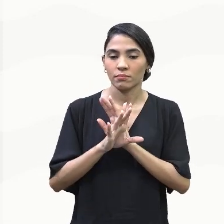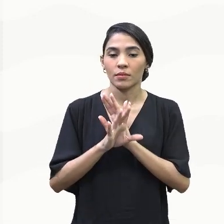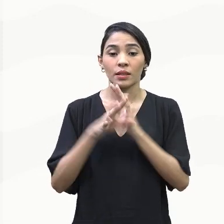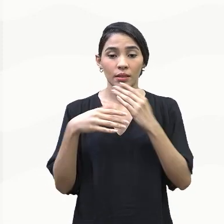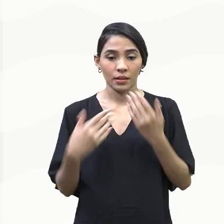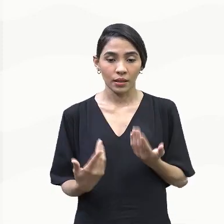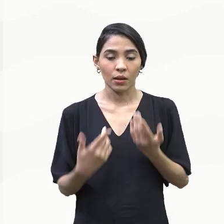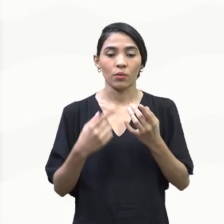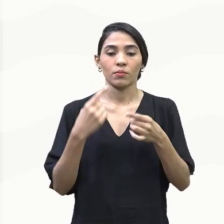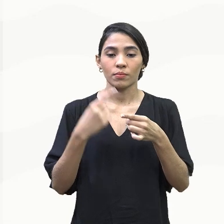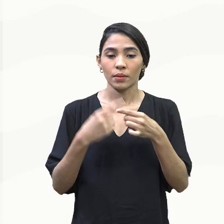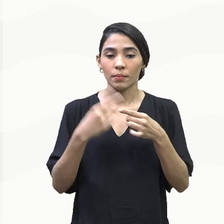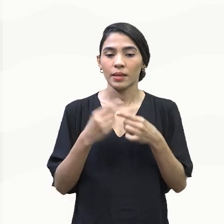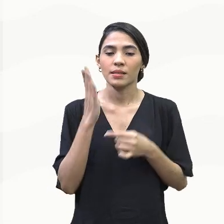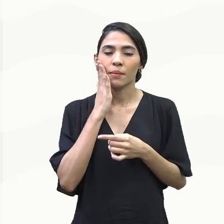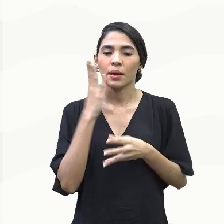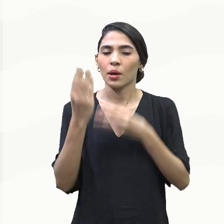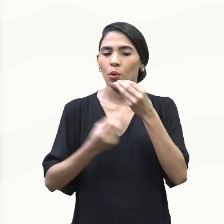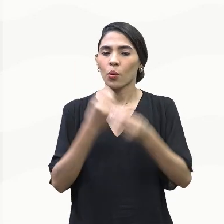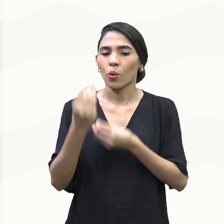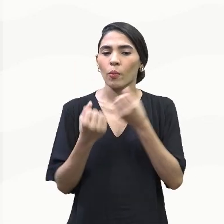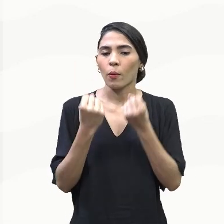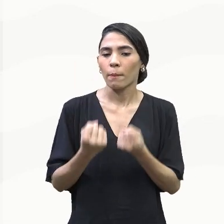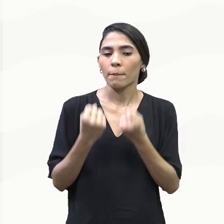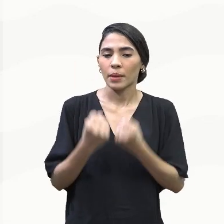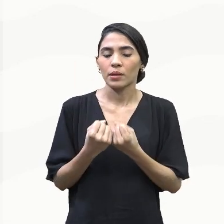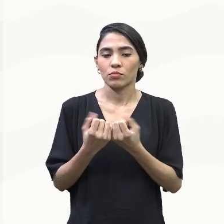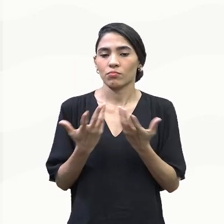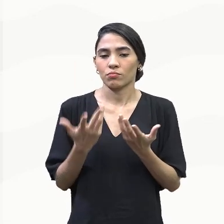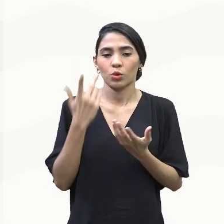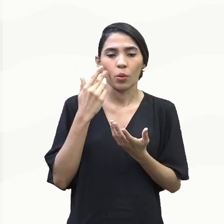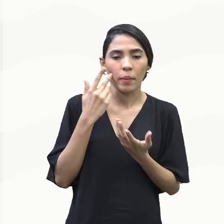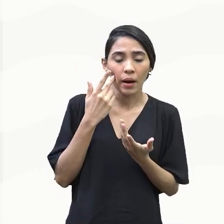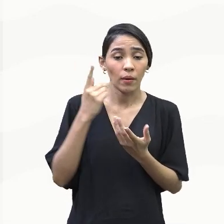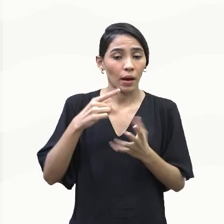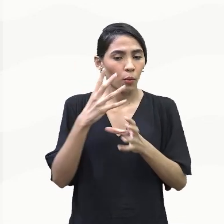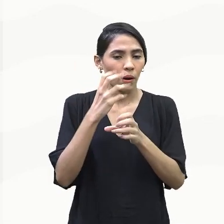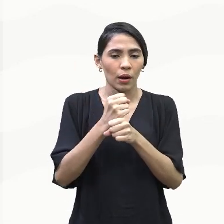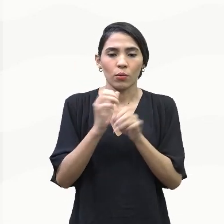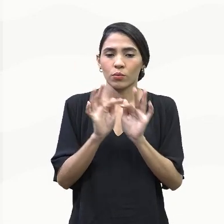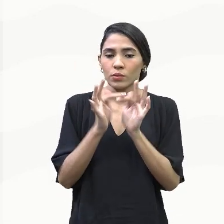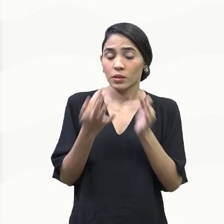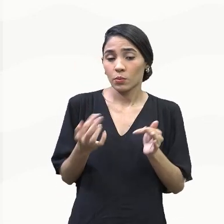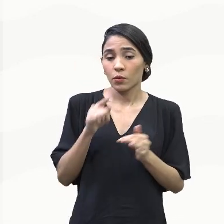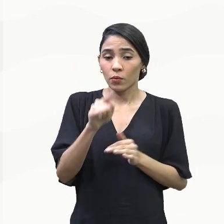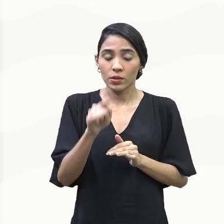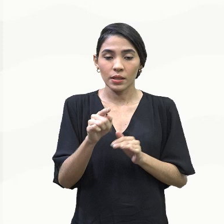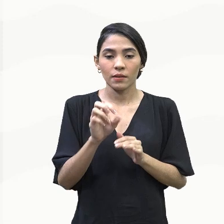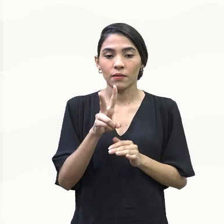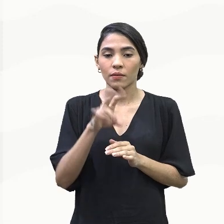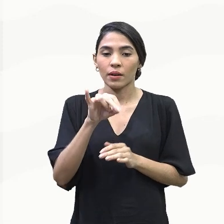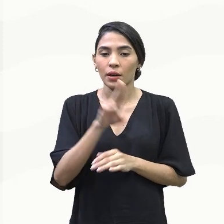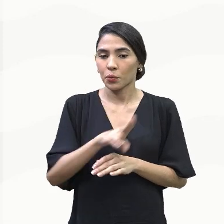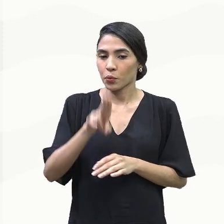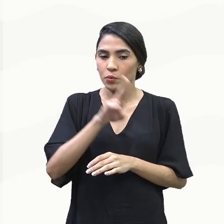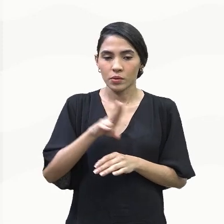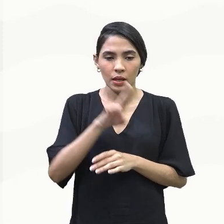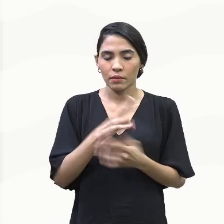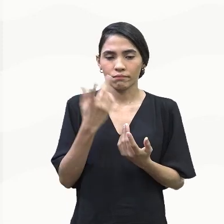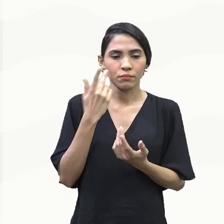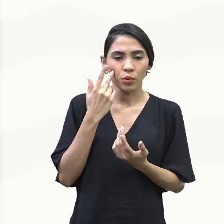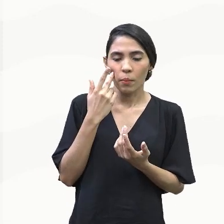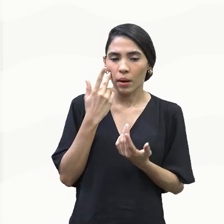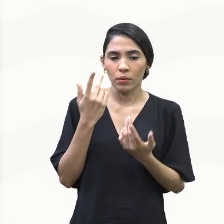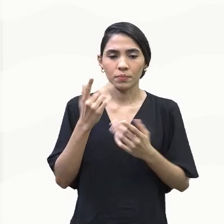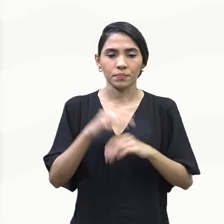é isso, justamente para saber como é que vai o peso da gente. É um cálculo super simples e vocês vão medir aí mesmo, em sala